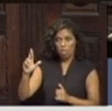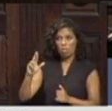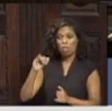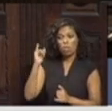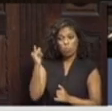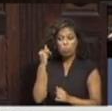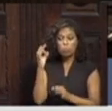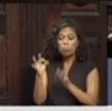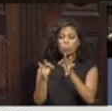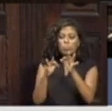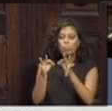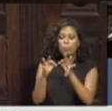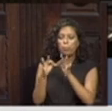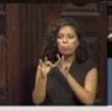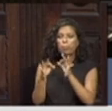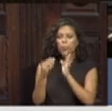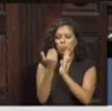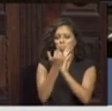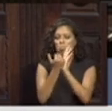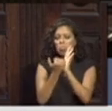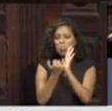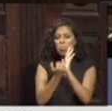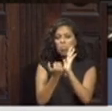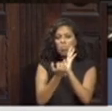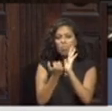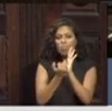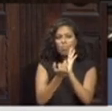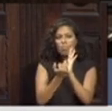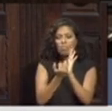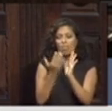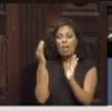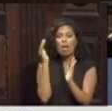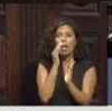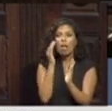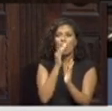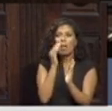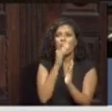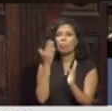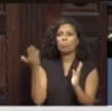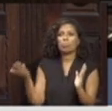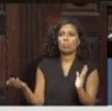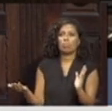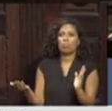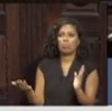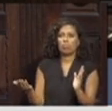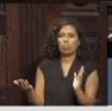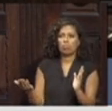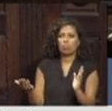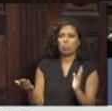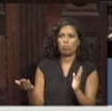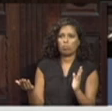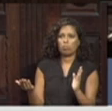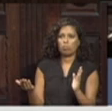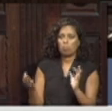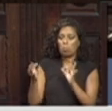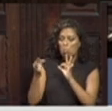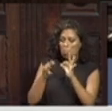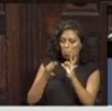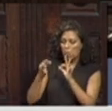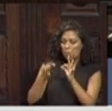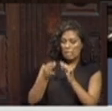menos da região Rio de Janeiro e Espírito Santo. Portanto, o fato de ter 2 usinas nucleares em